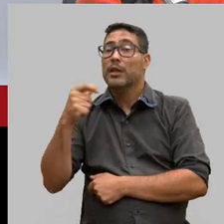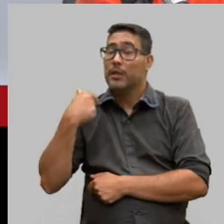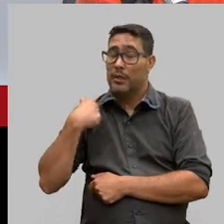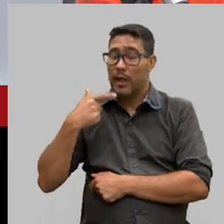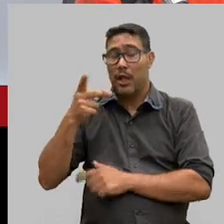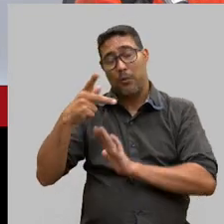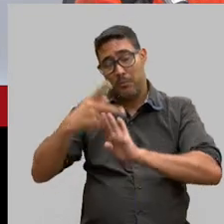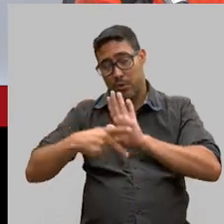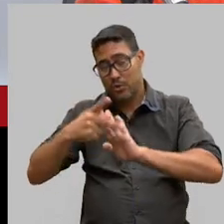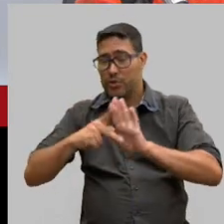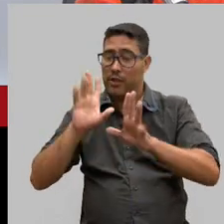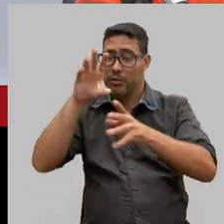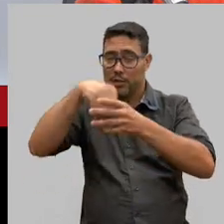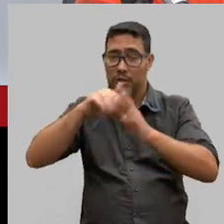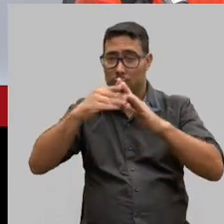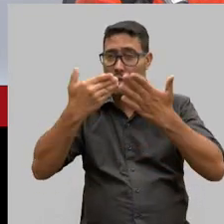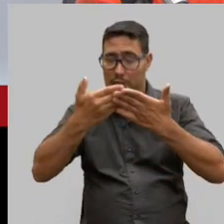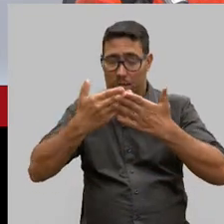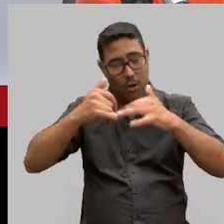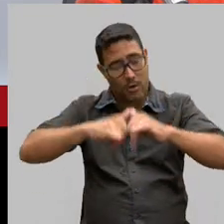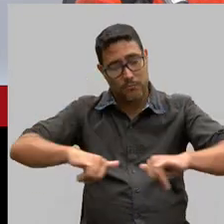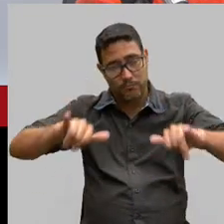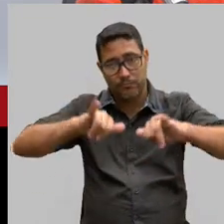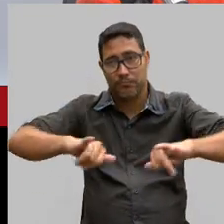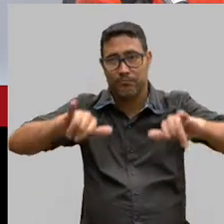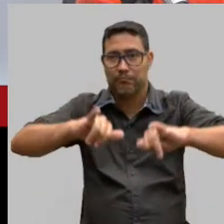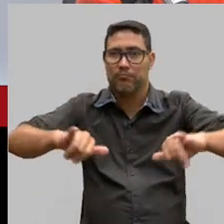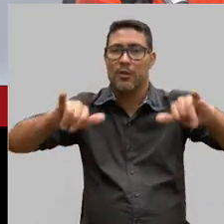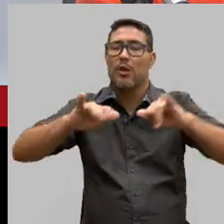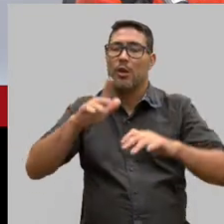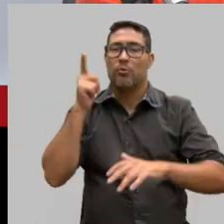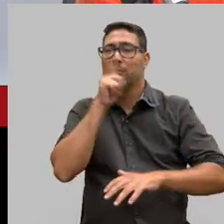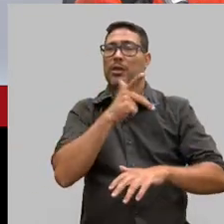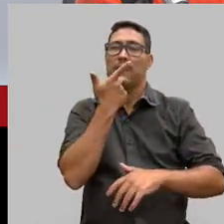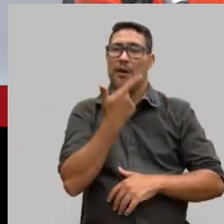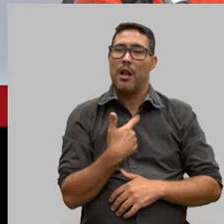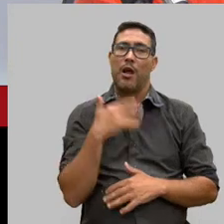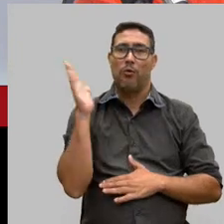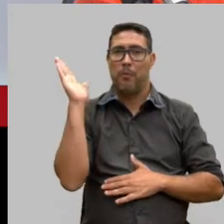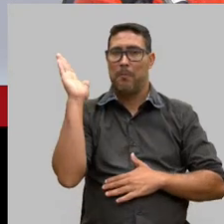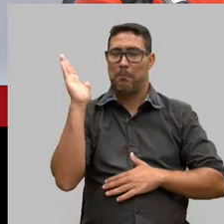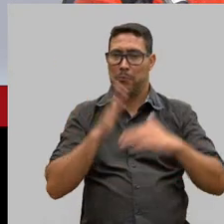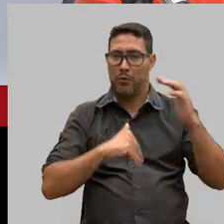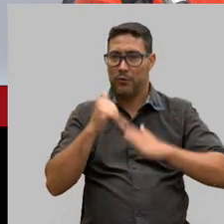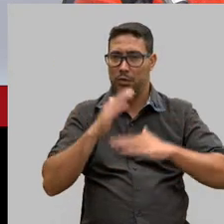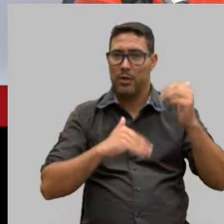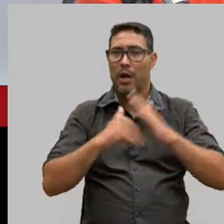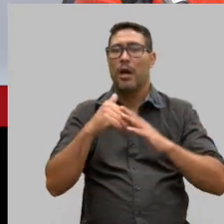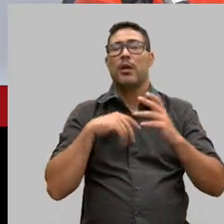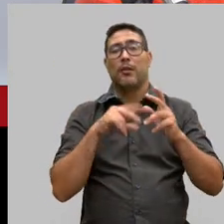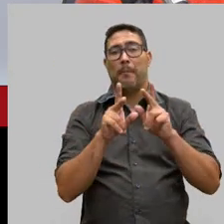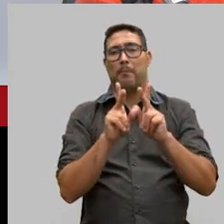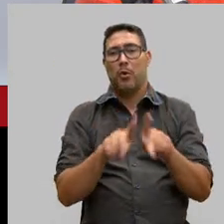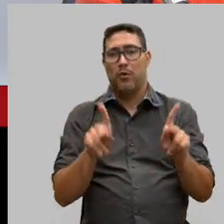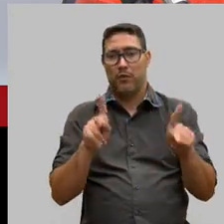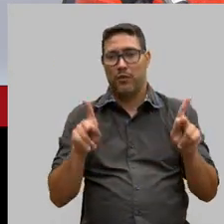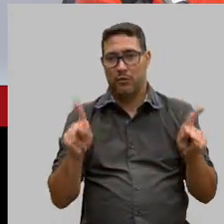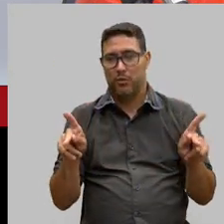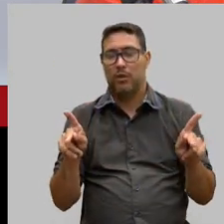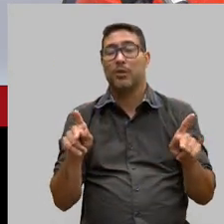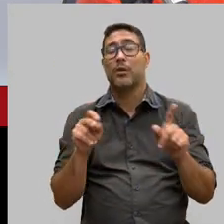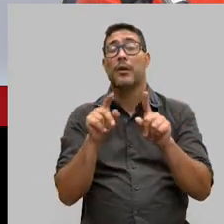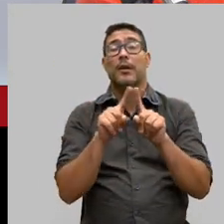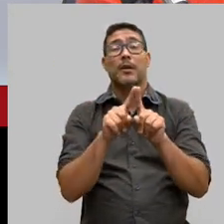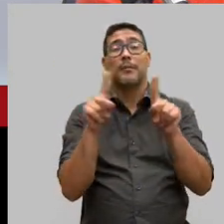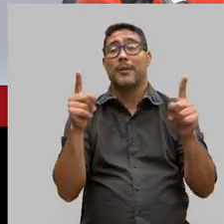escolas eu conseguia falar com os profissionais eu conseguia falar com eh a os professores Mas tinha uma